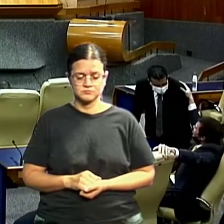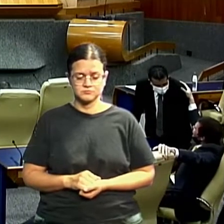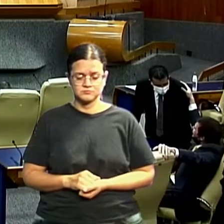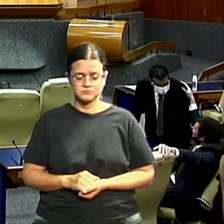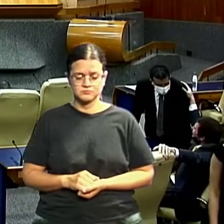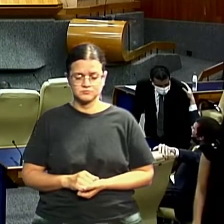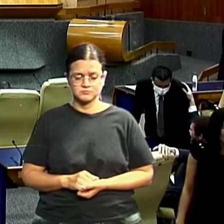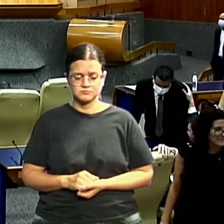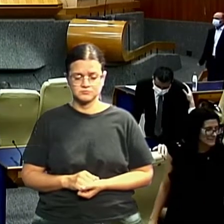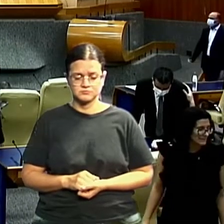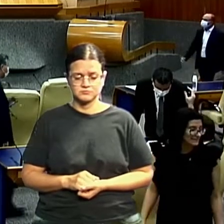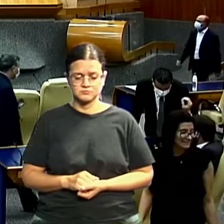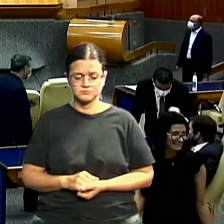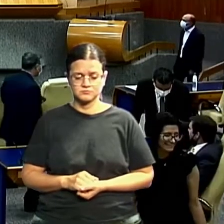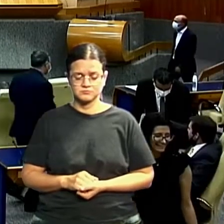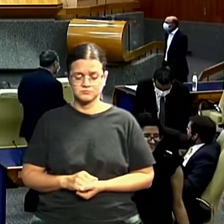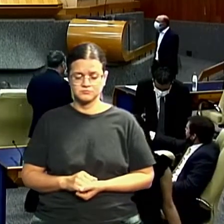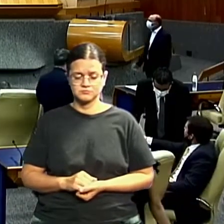15. 17, faltou.